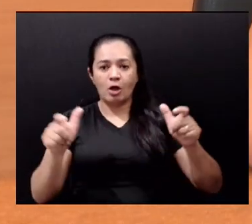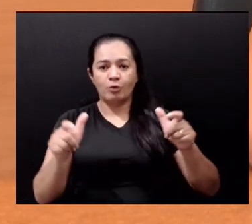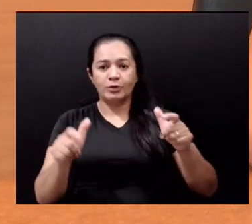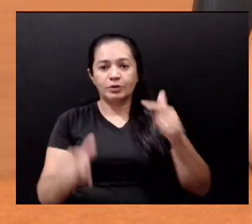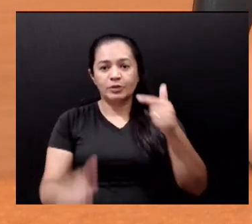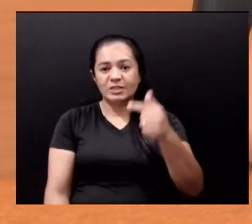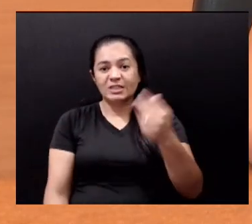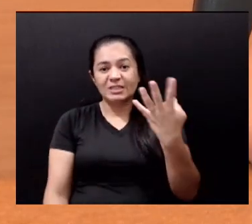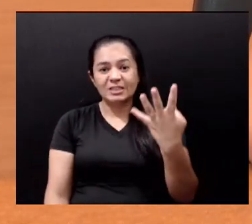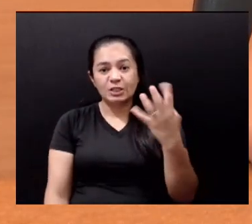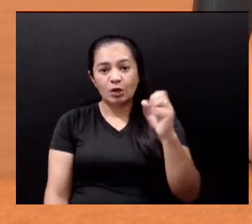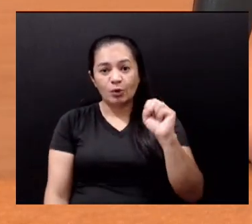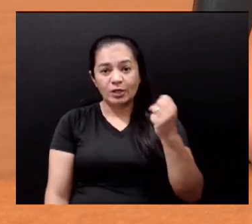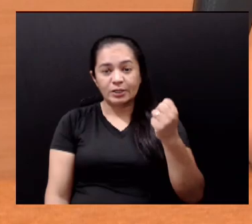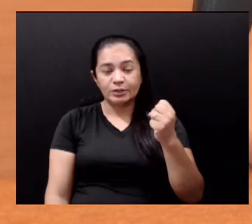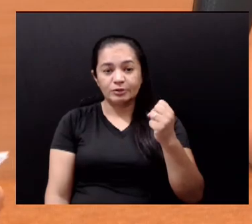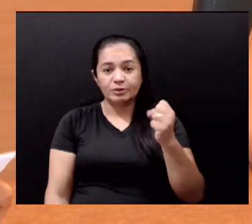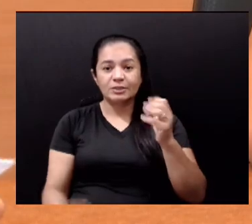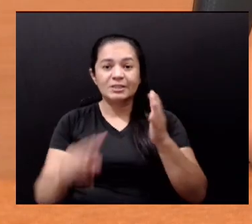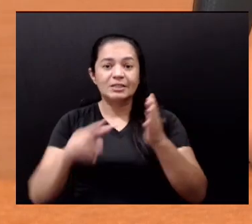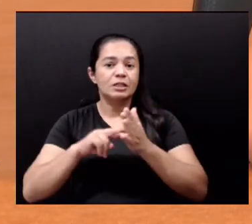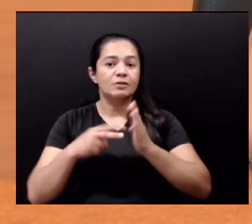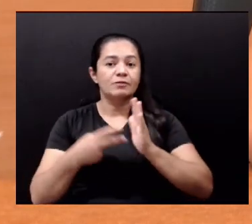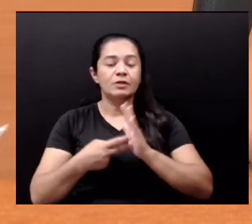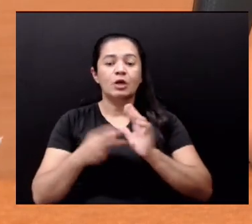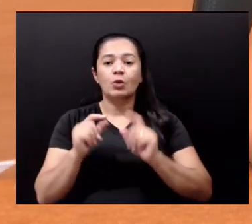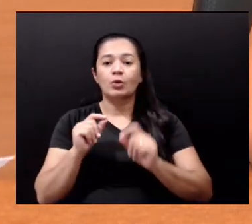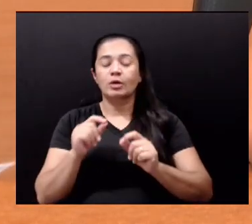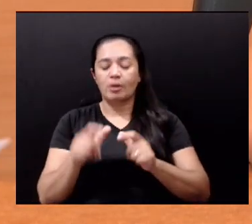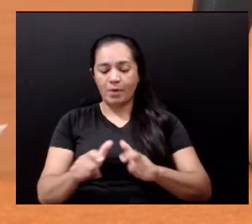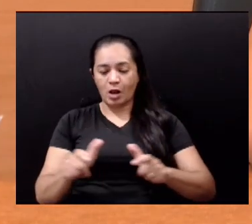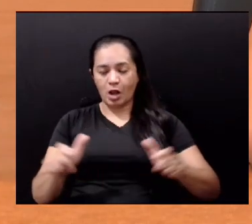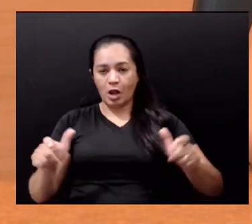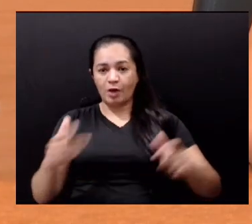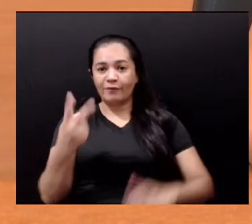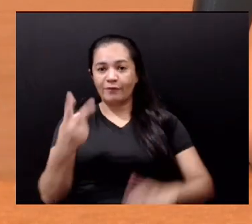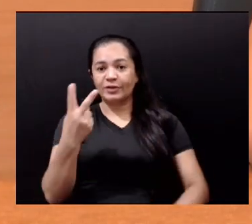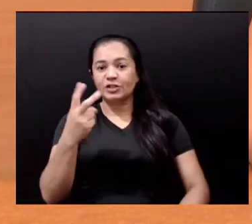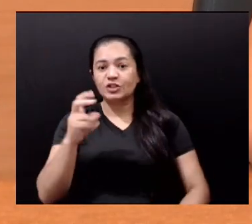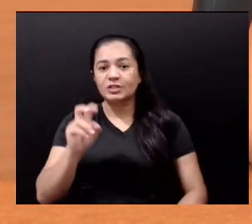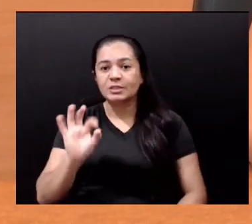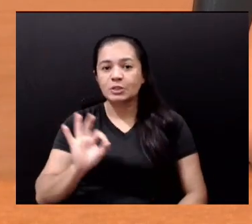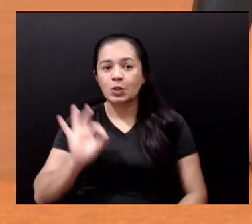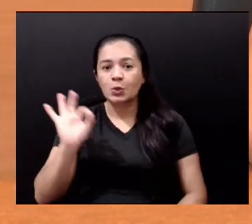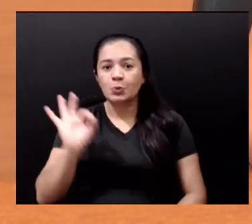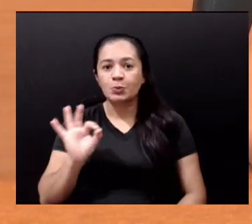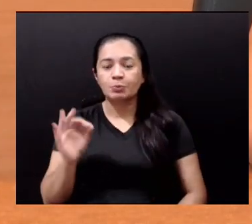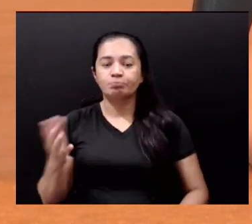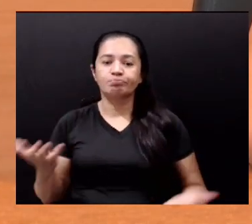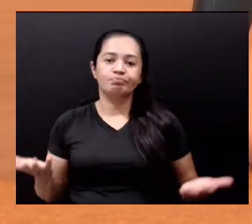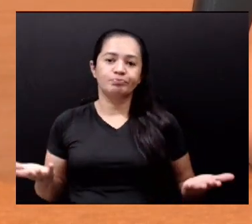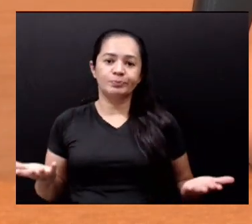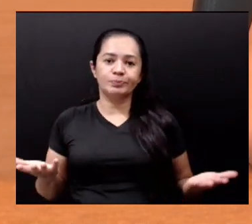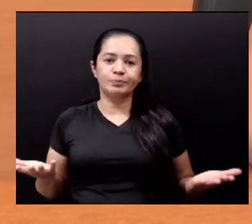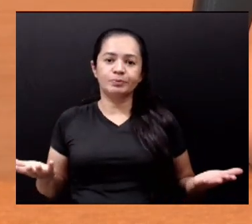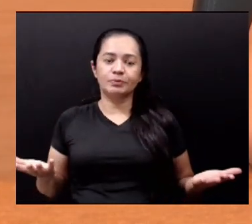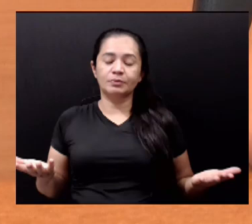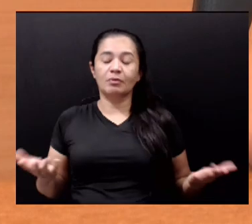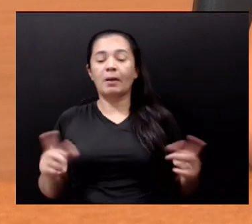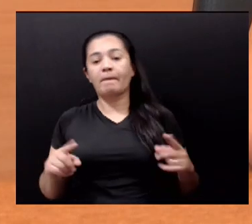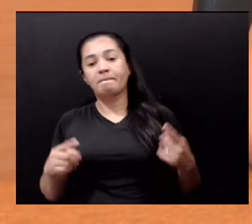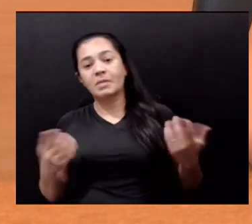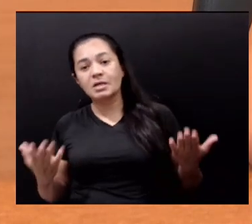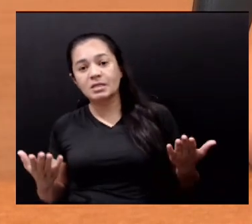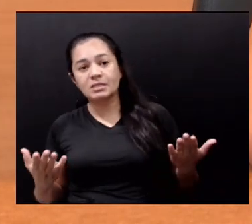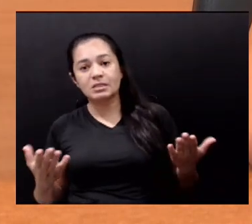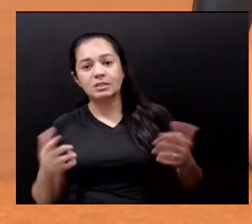Isso significa um crescimento de 25,9%. É claro que a análise desses dados, nós sempre